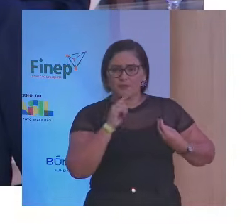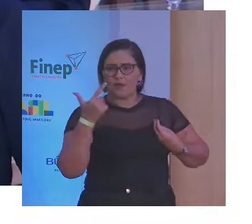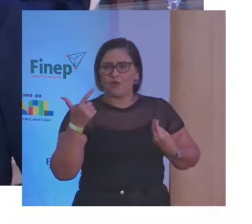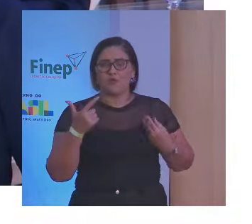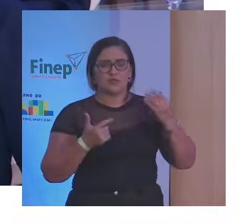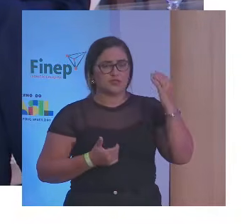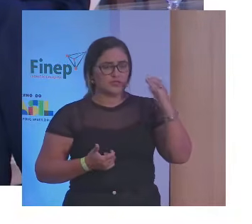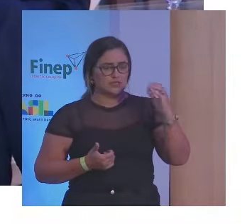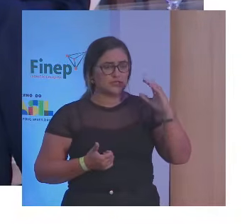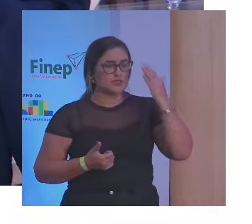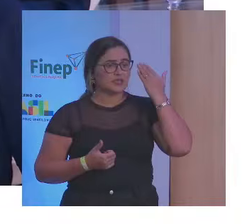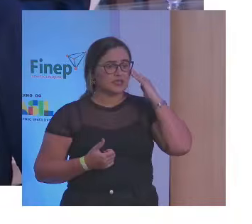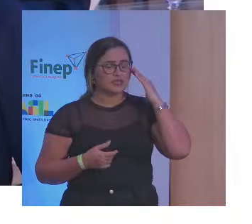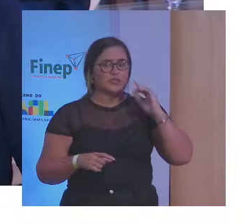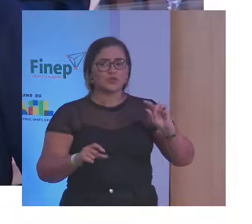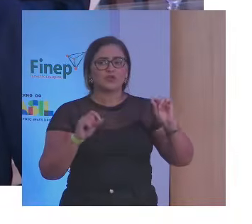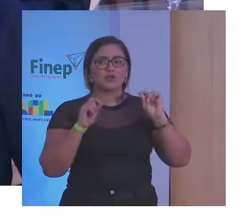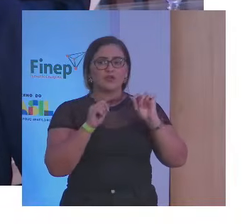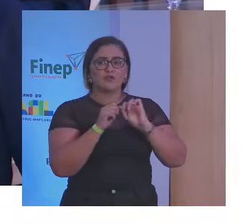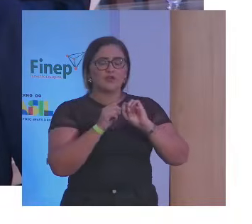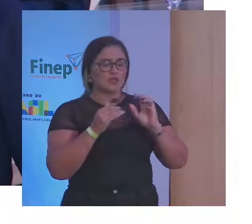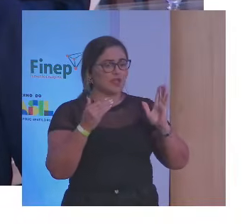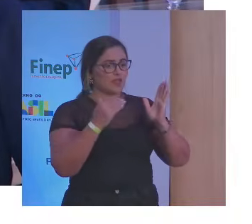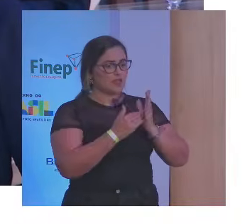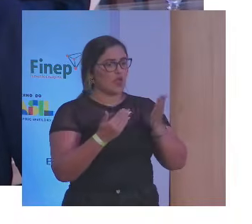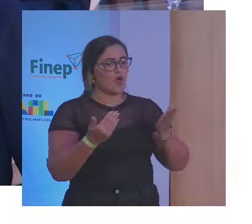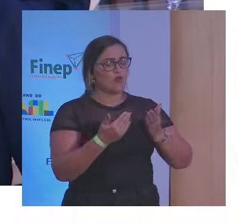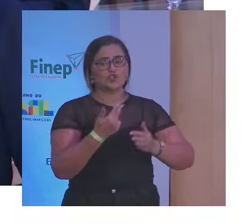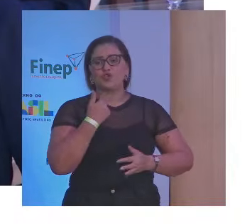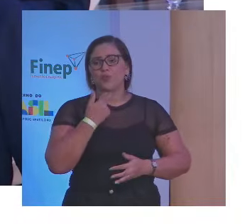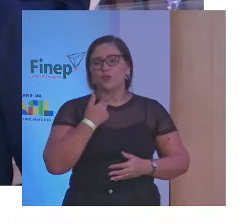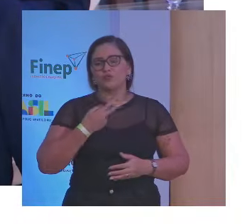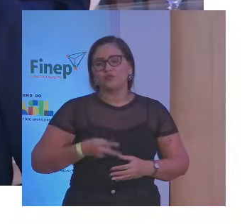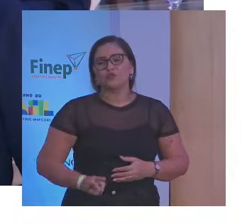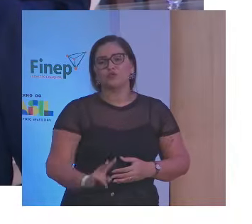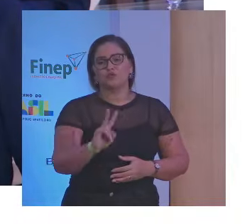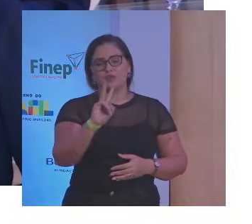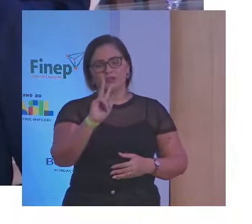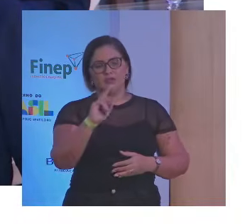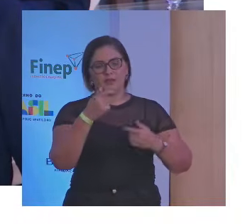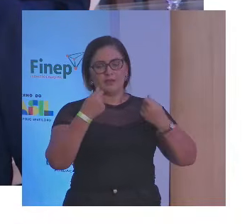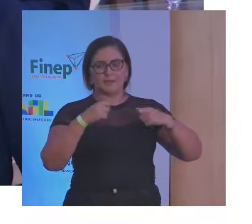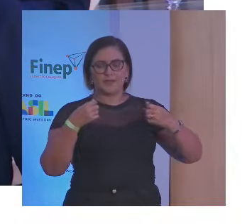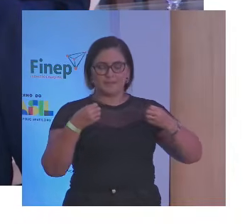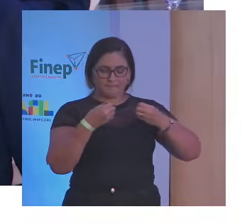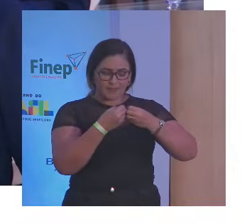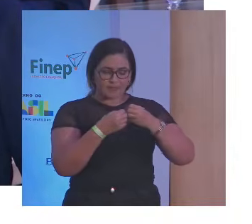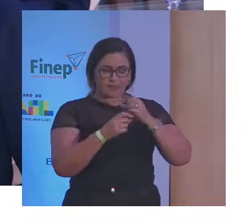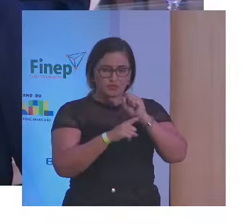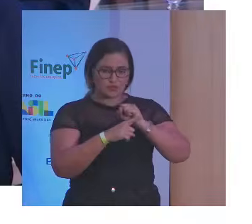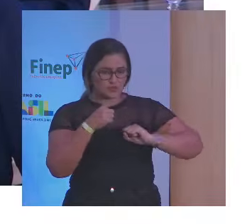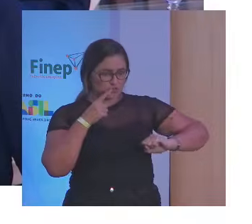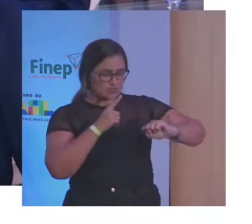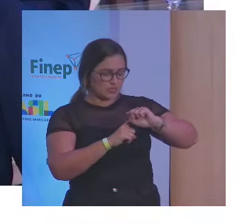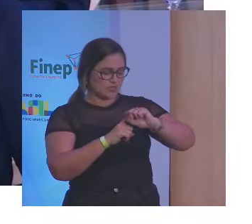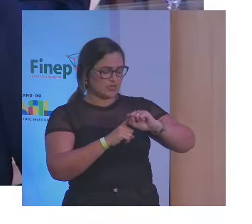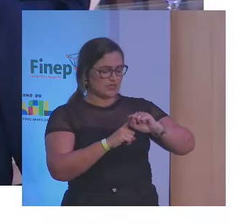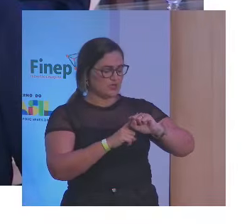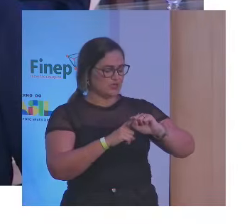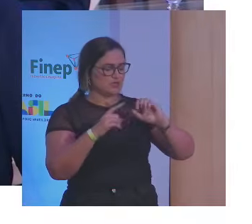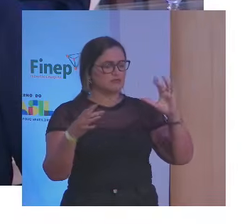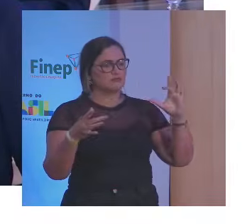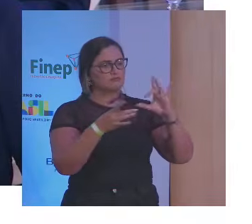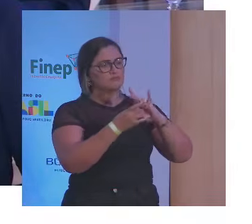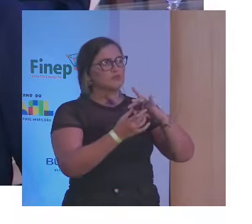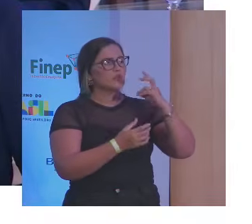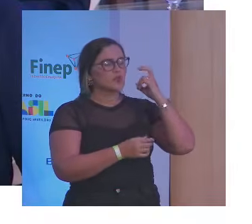da ciência que entende que a ciência, como era feita até hoje, não pode mais continuar. Que essa ciência tem que se aproximar da sociedade, ela tem que dialogar com